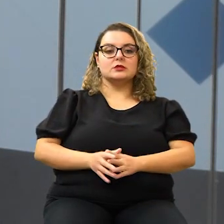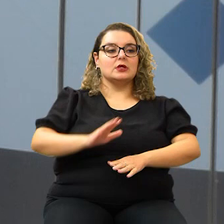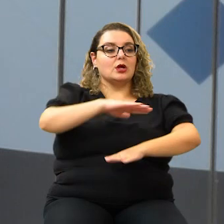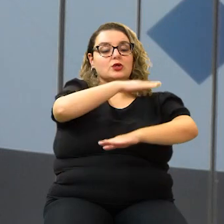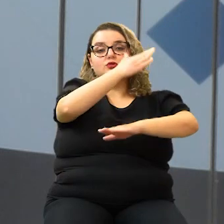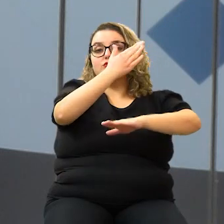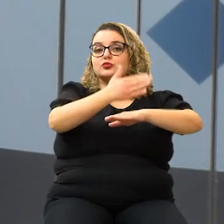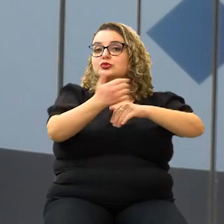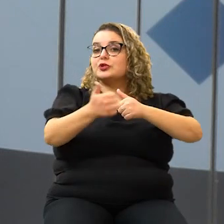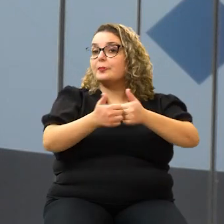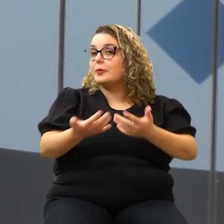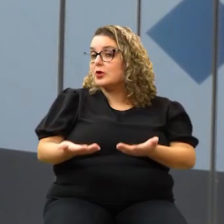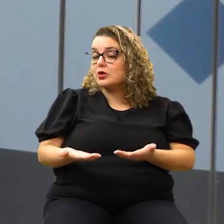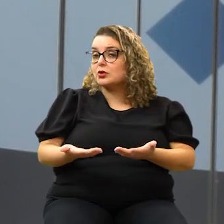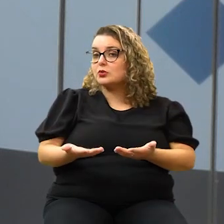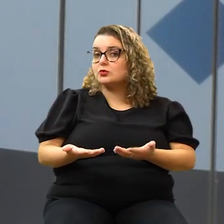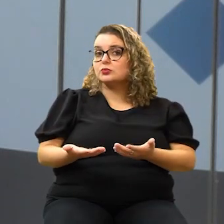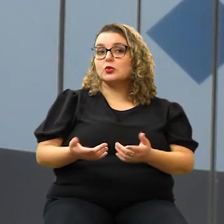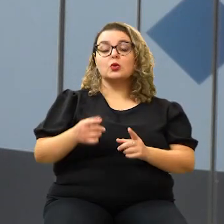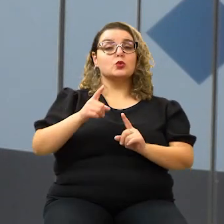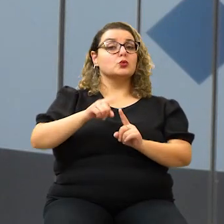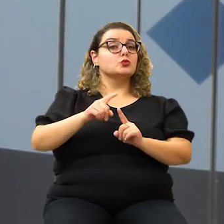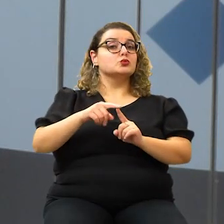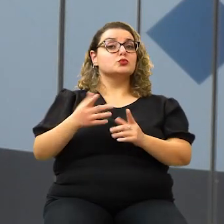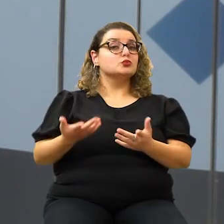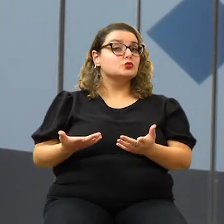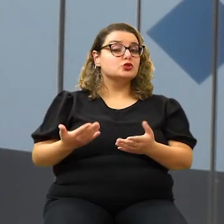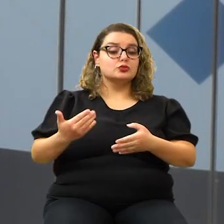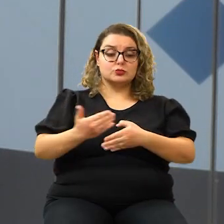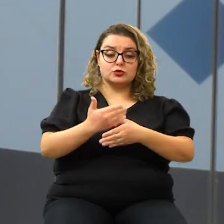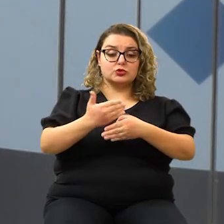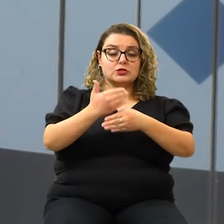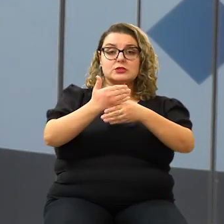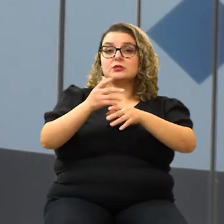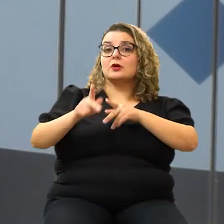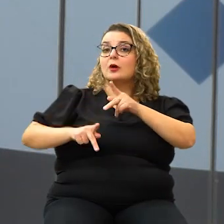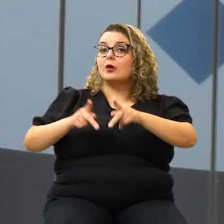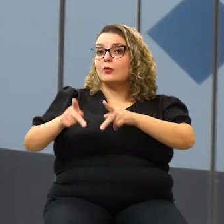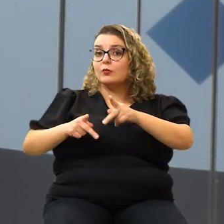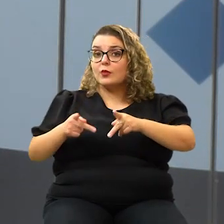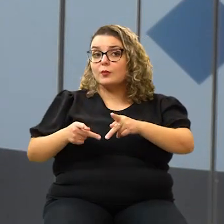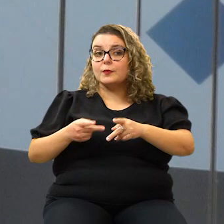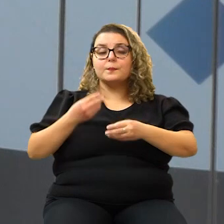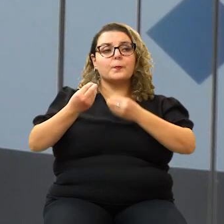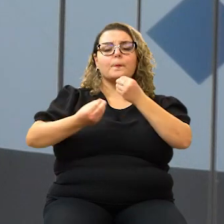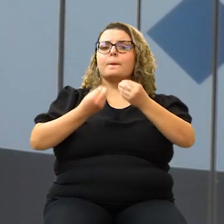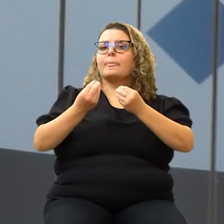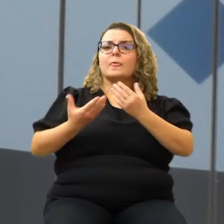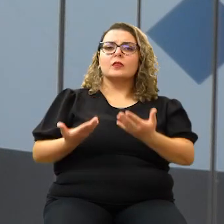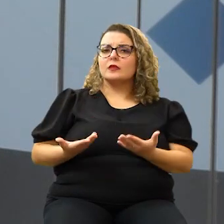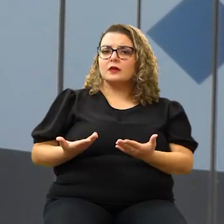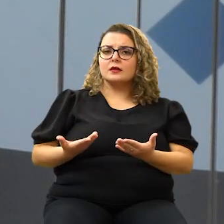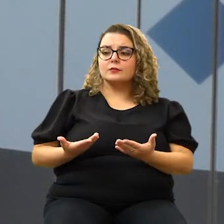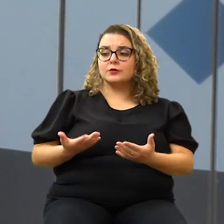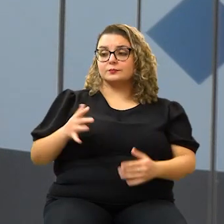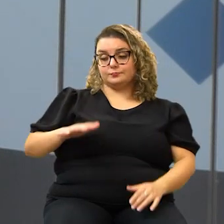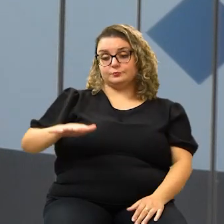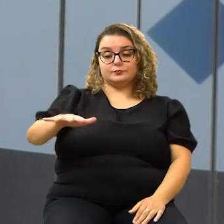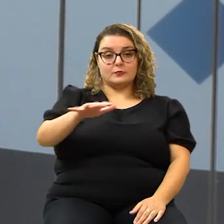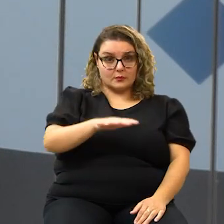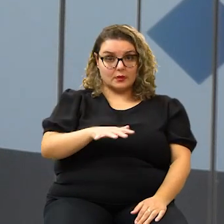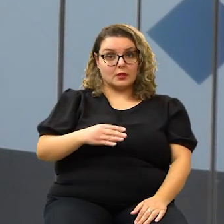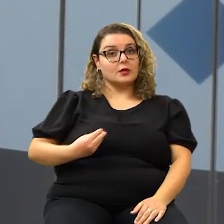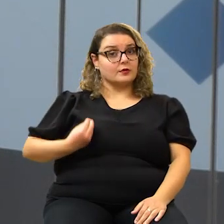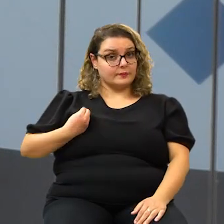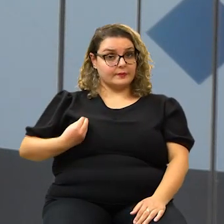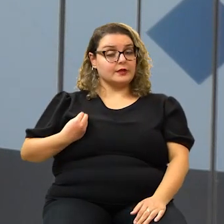né? O tipo de construção, a população em si, como é que elas estão e as áreas onde elas estão